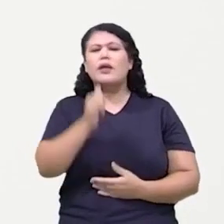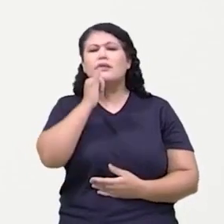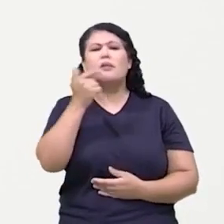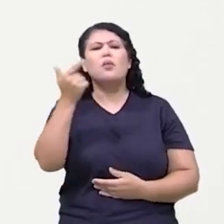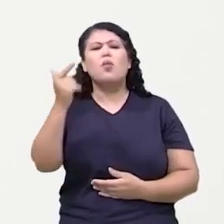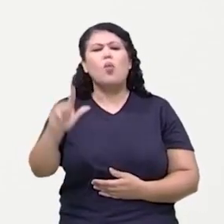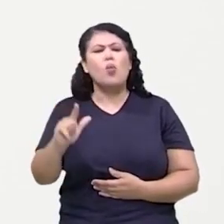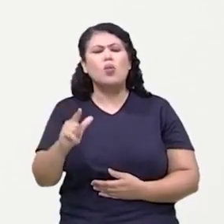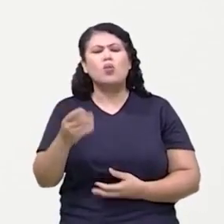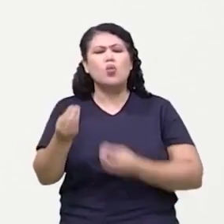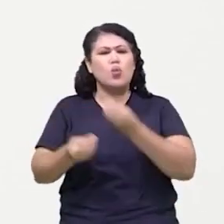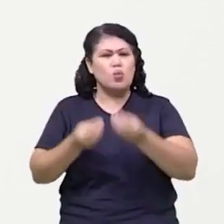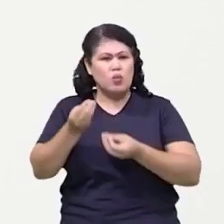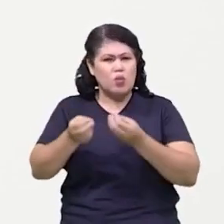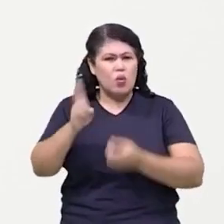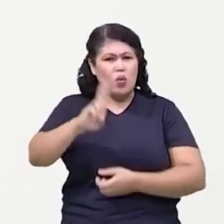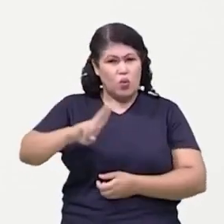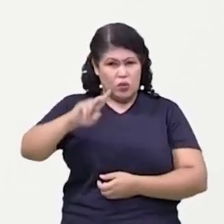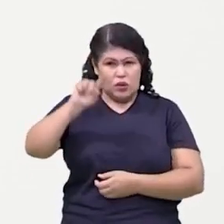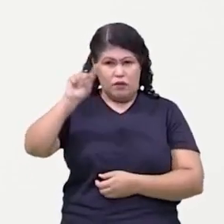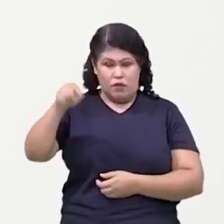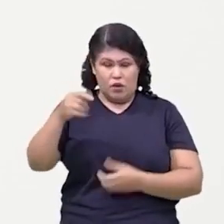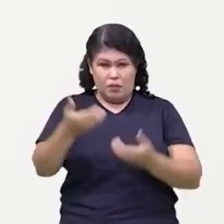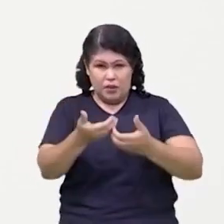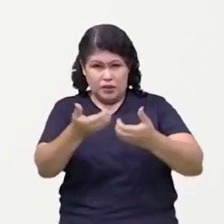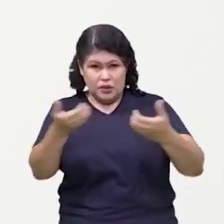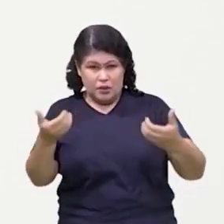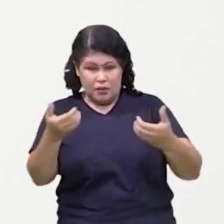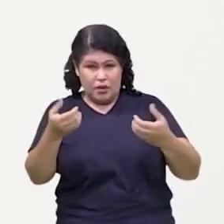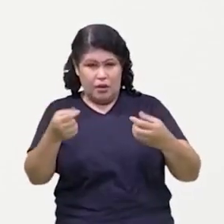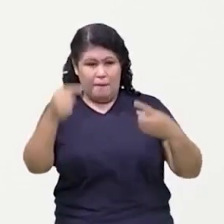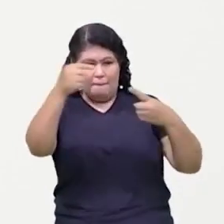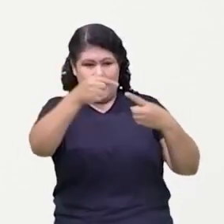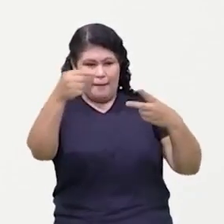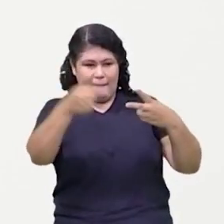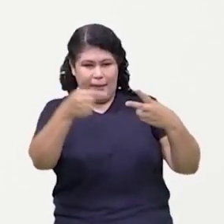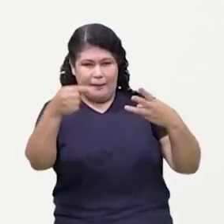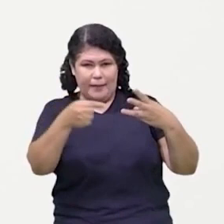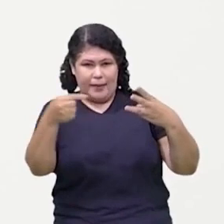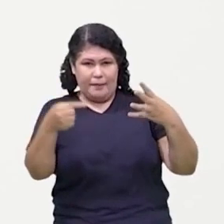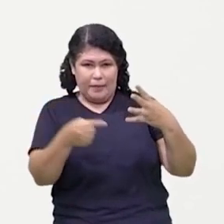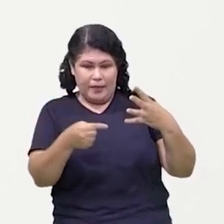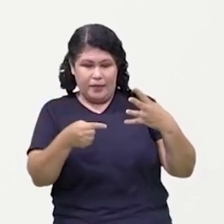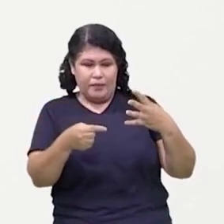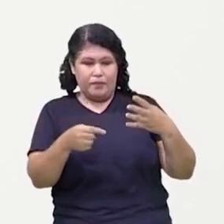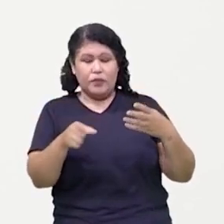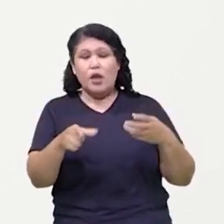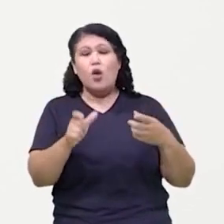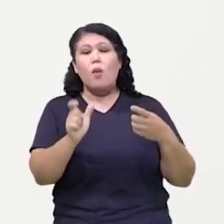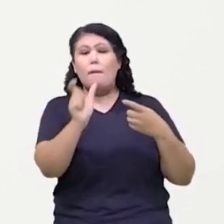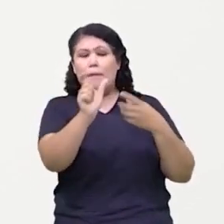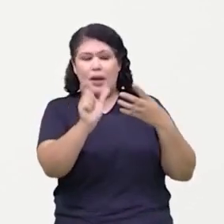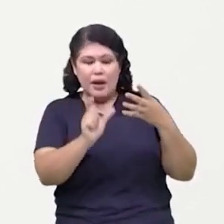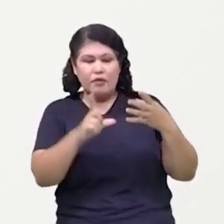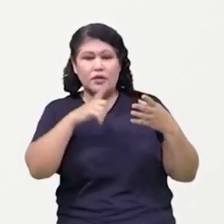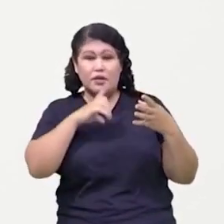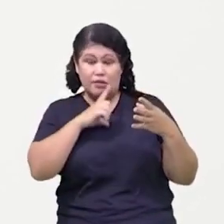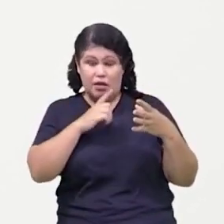Usa-se vírgula para separar uma enumeração. Termos com a mesma função